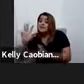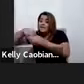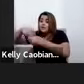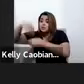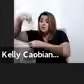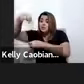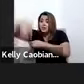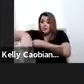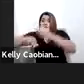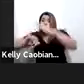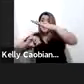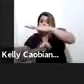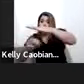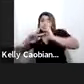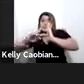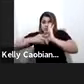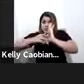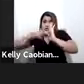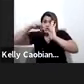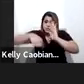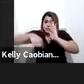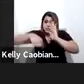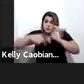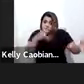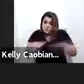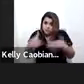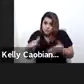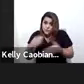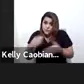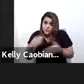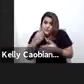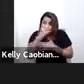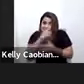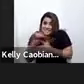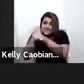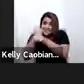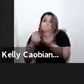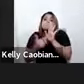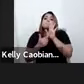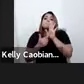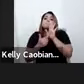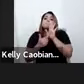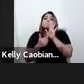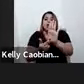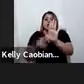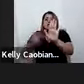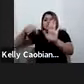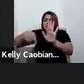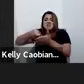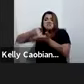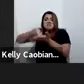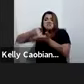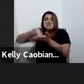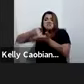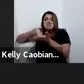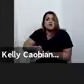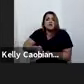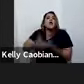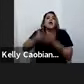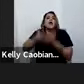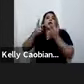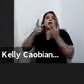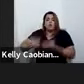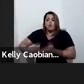Grande Curitiba, 100 anos mostra o vigor de um jovem, o vigor de um homem na força